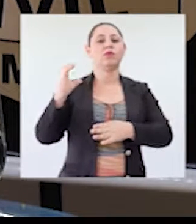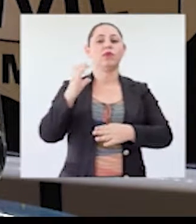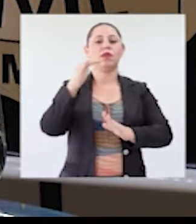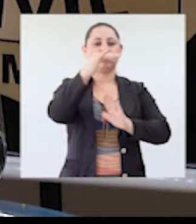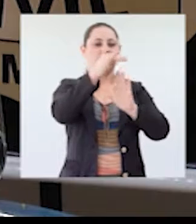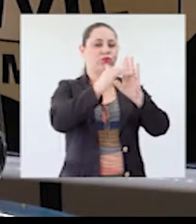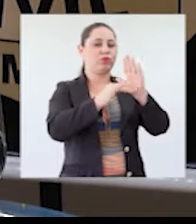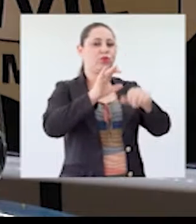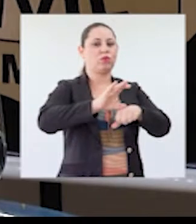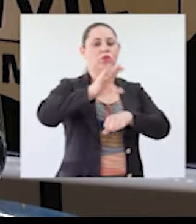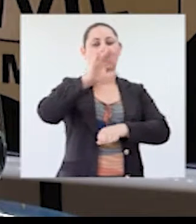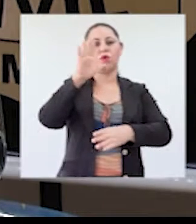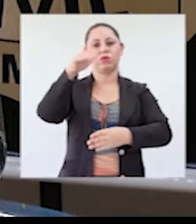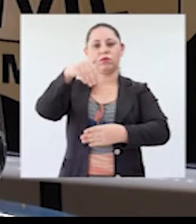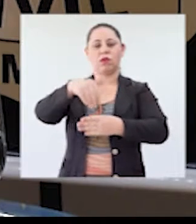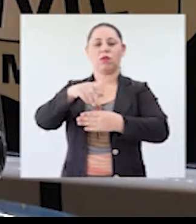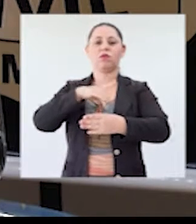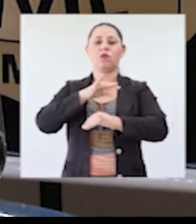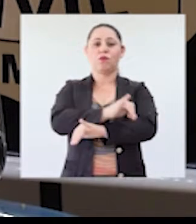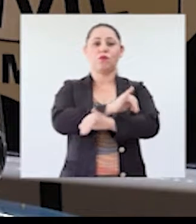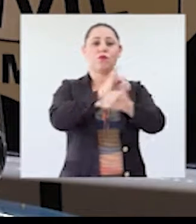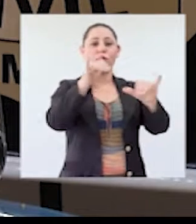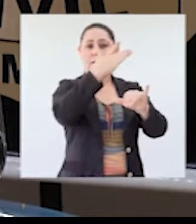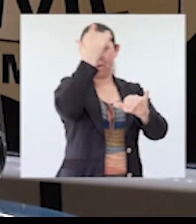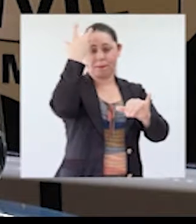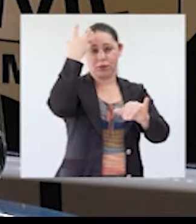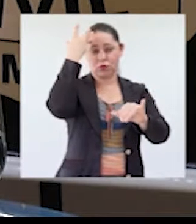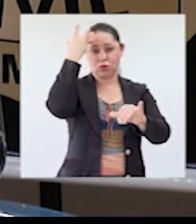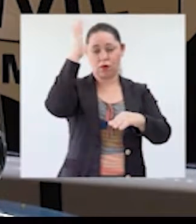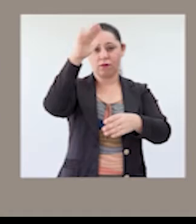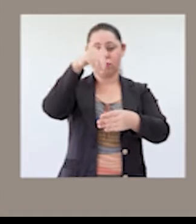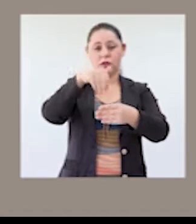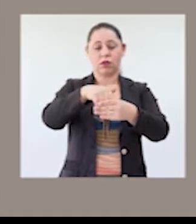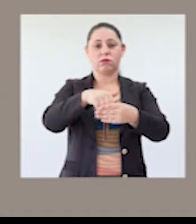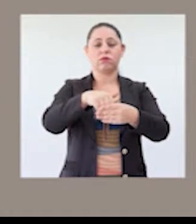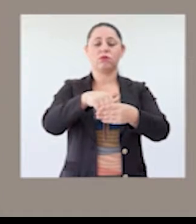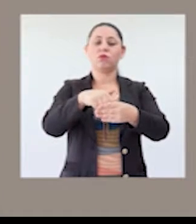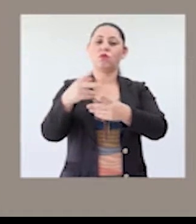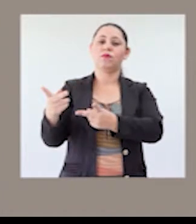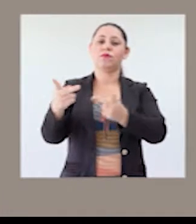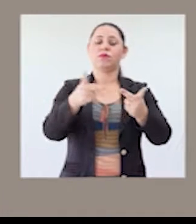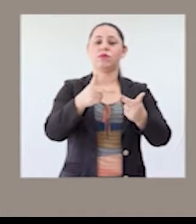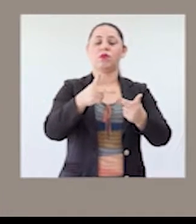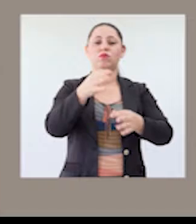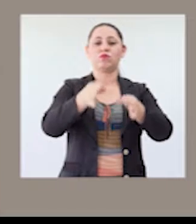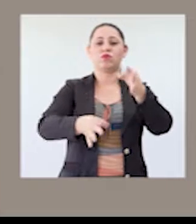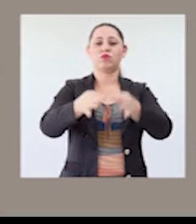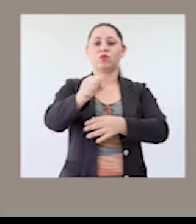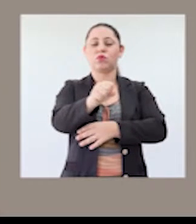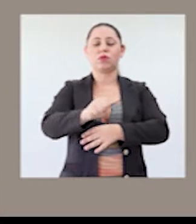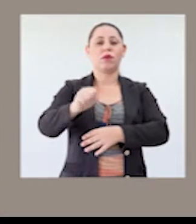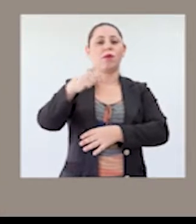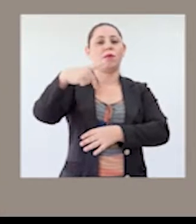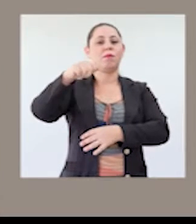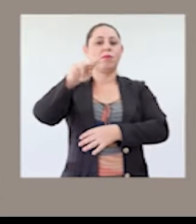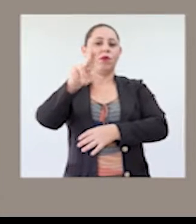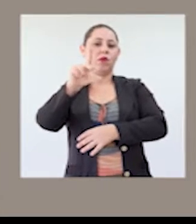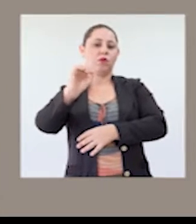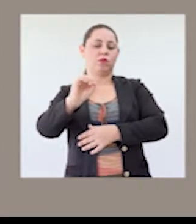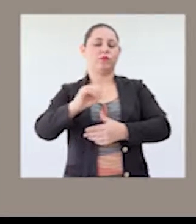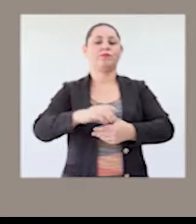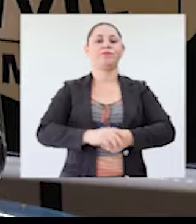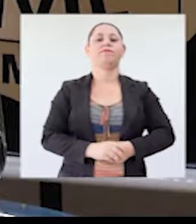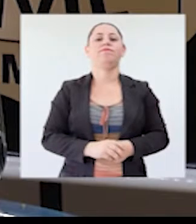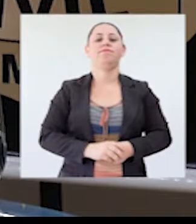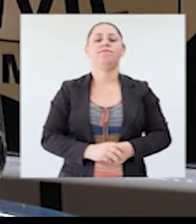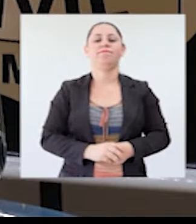previstos no Código Eleitoral e informar os eleitores, convidamos o juiz da 8ª Zona Eleitoral, Dr. Paulo Afonso de